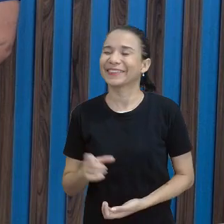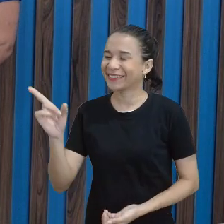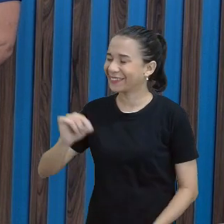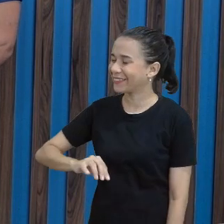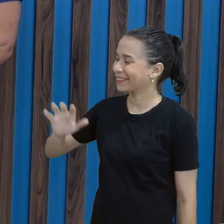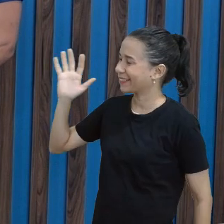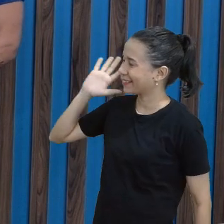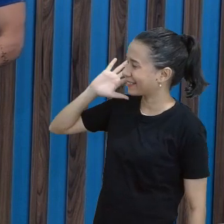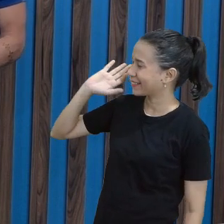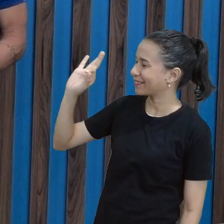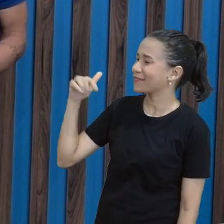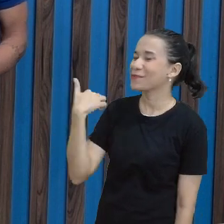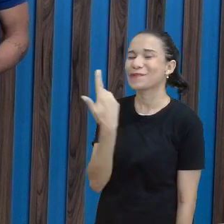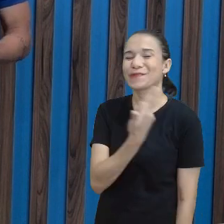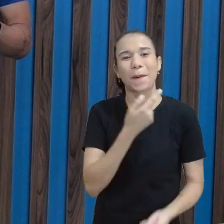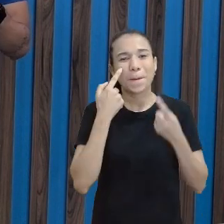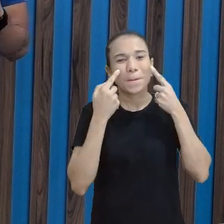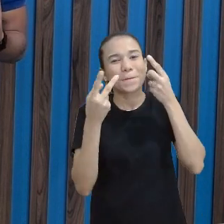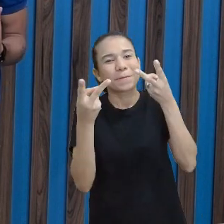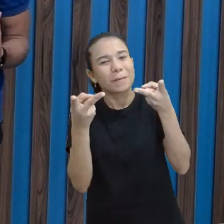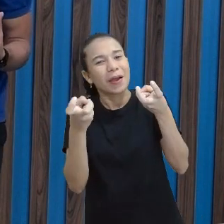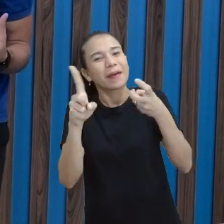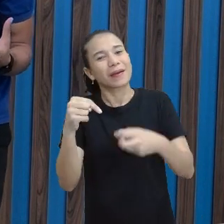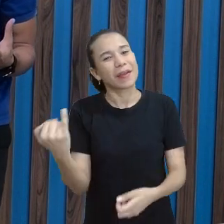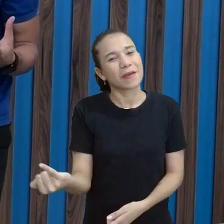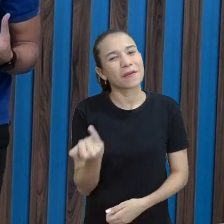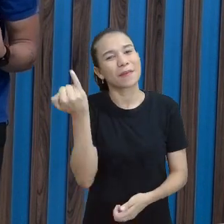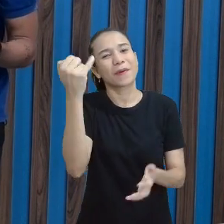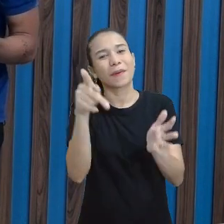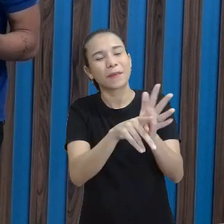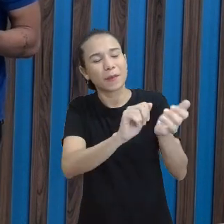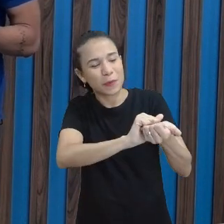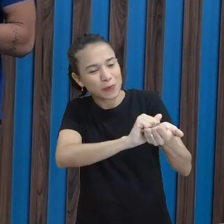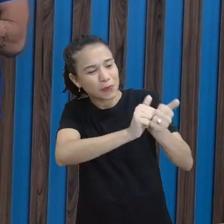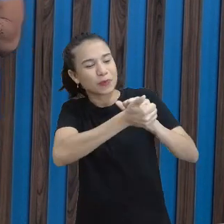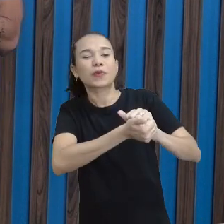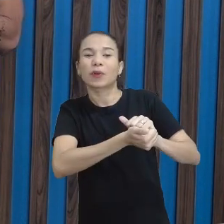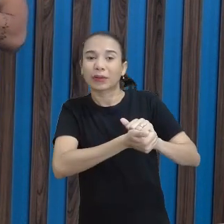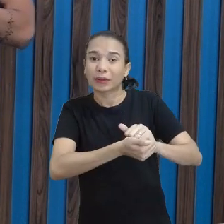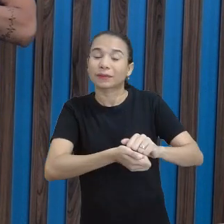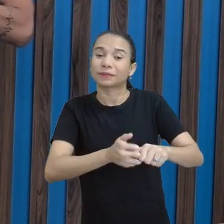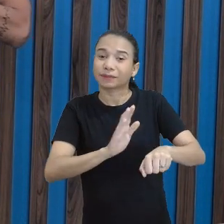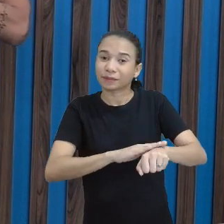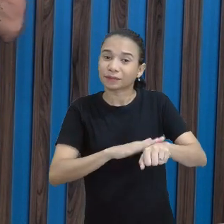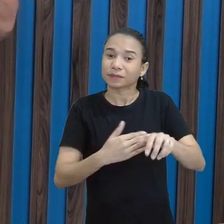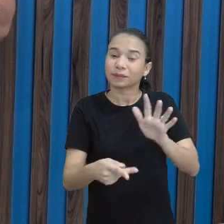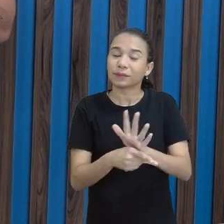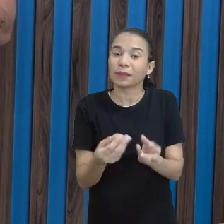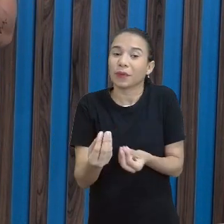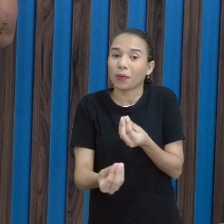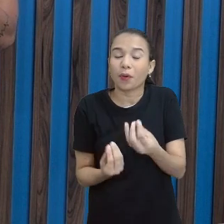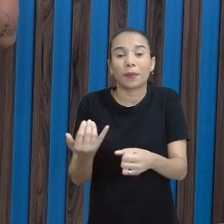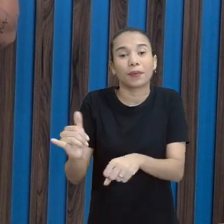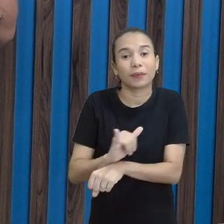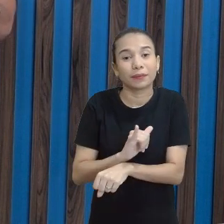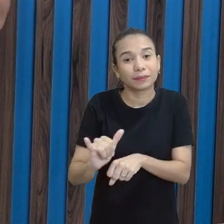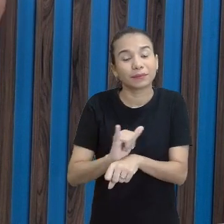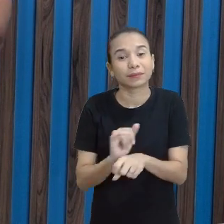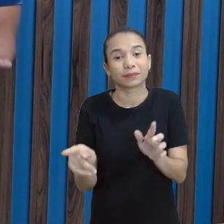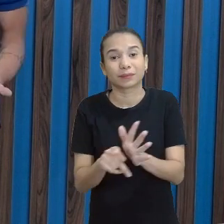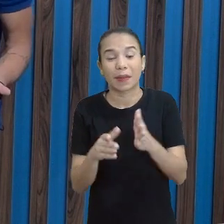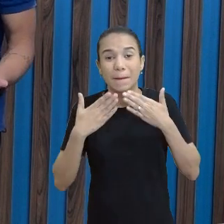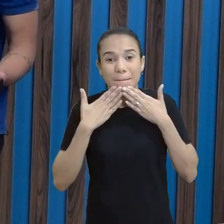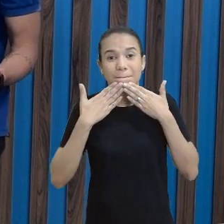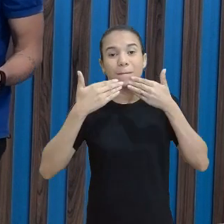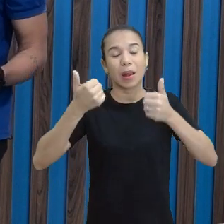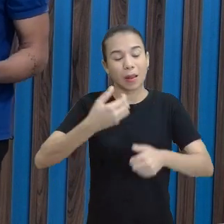Incrível aí a gente perceber a importância do esporte, né? Tanto como ferramenta aí que melhora a